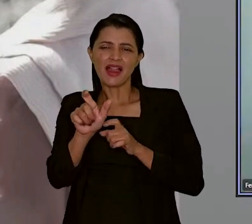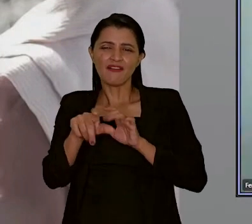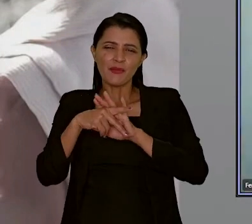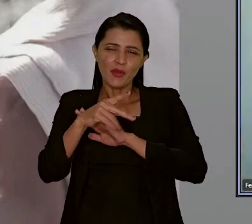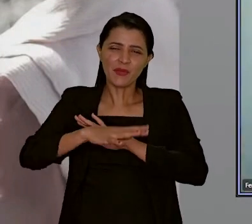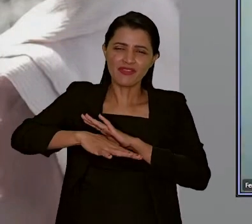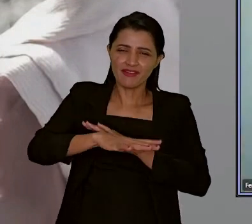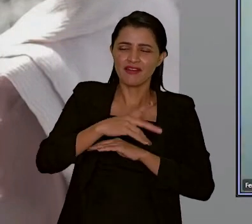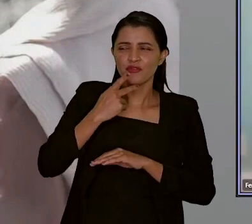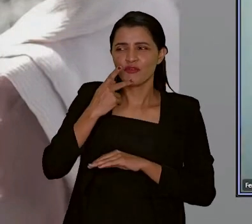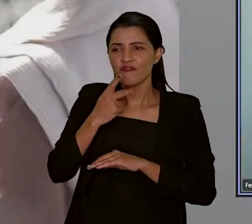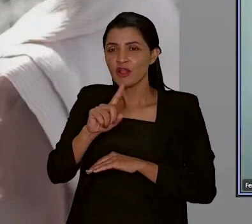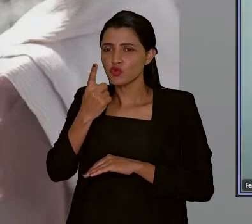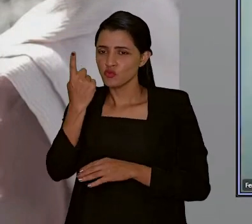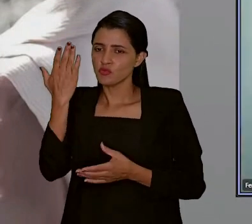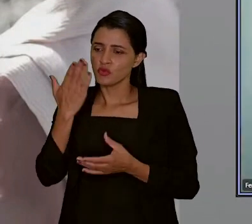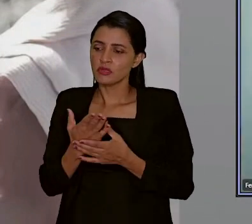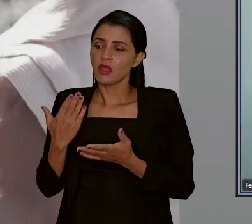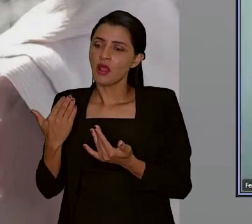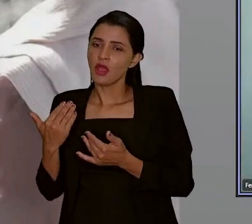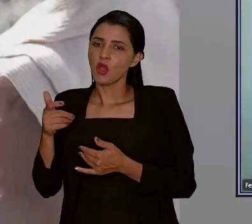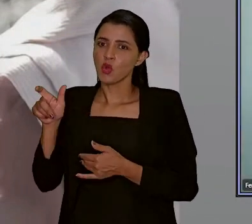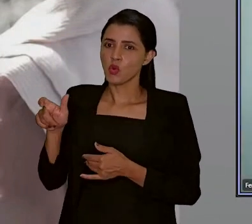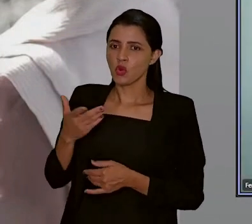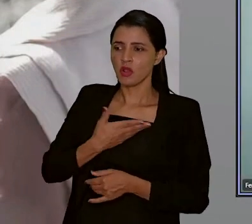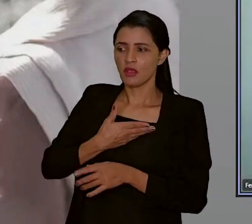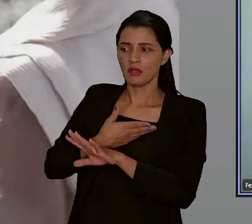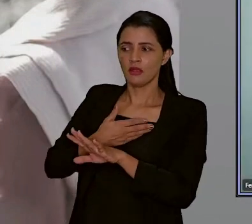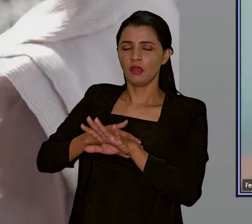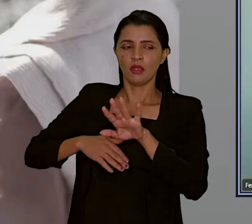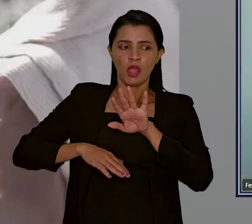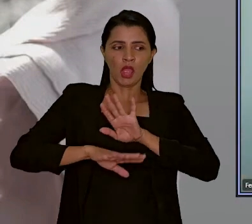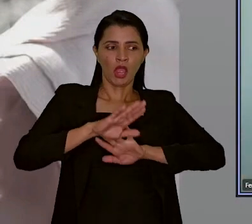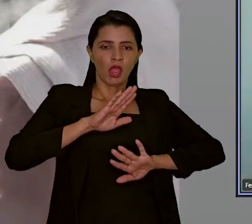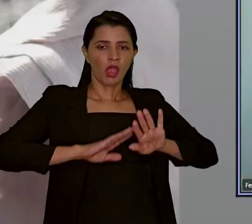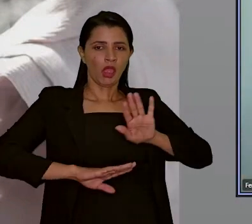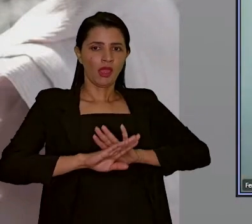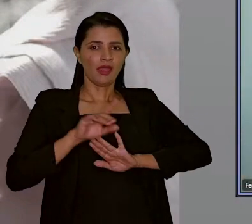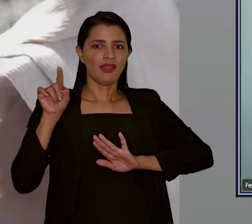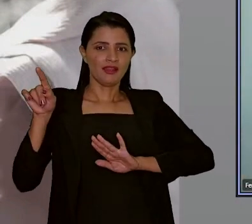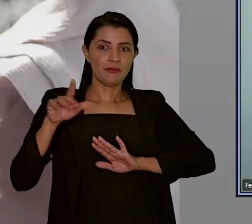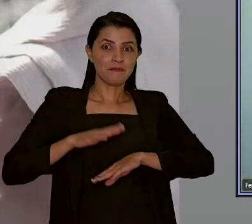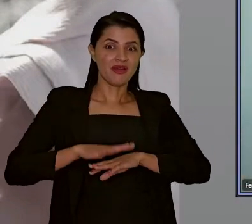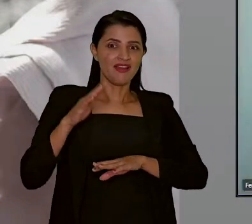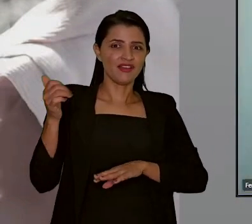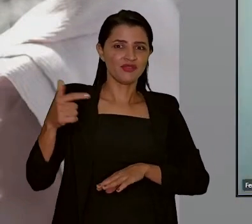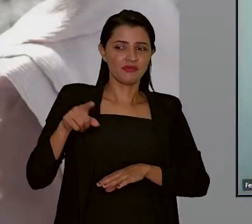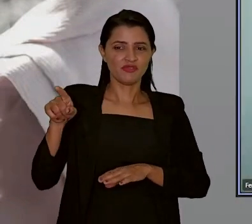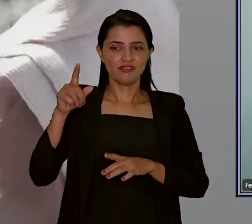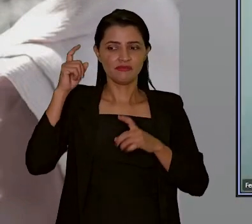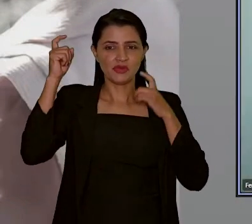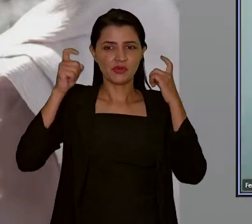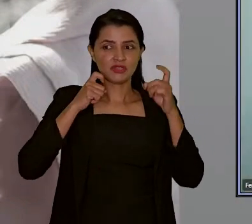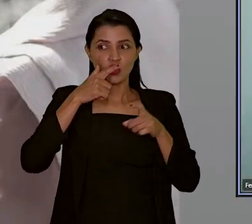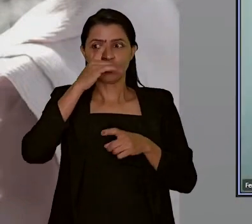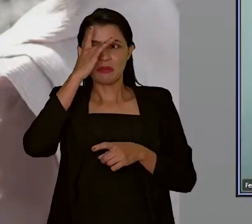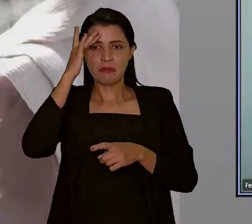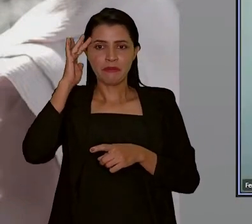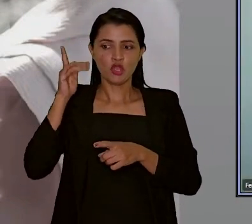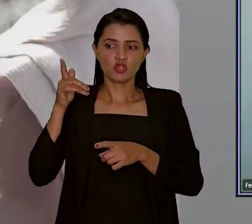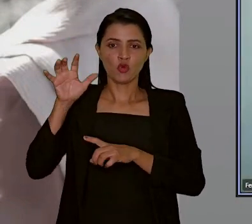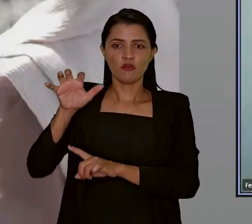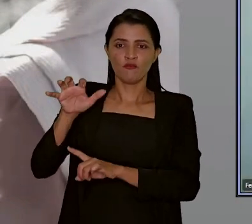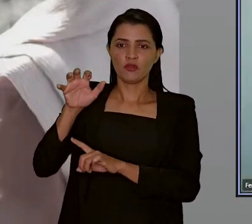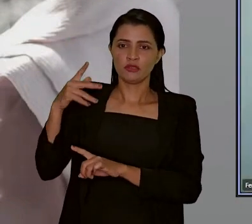toma mais cuidado com aquele processo que ele teria, porque ele tem uma preocupação de que alguém está interferindo no trabalho dele. Então,